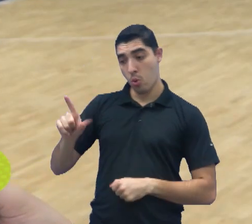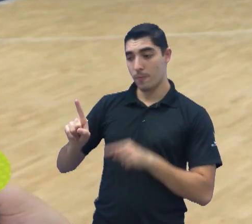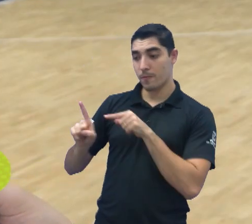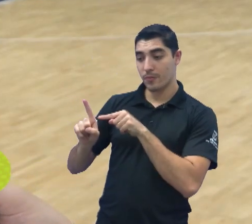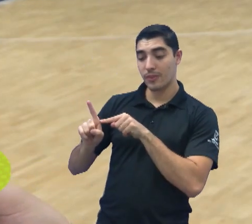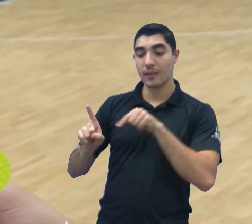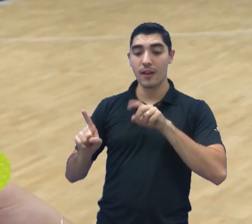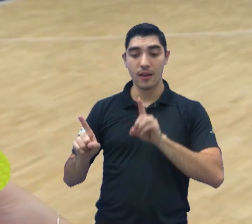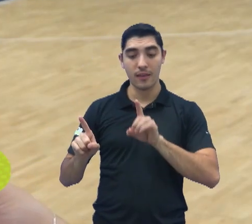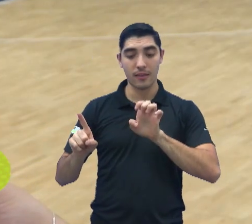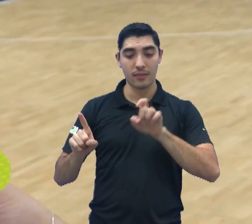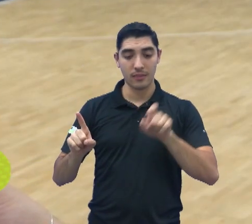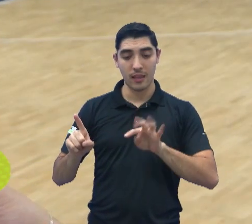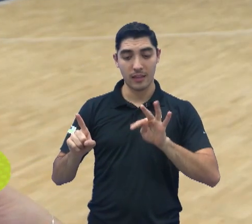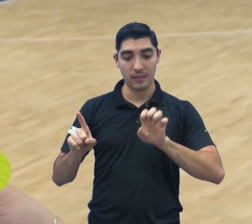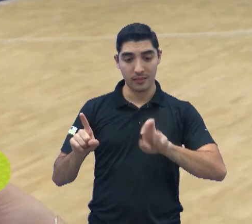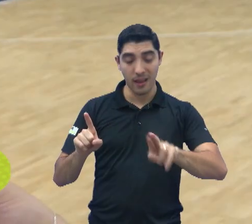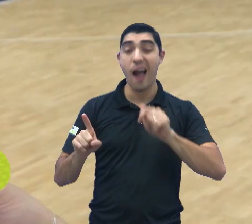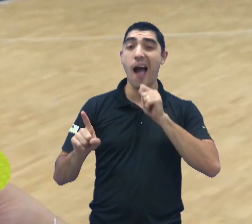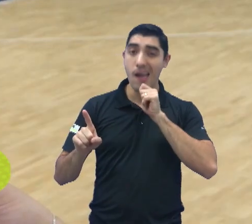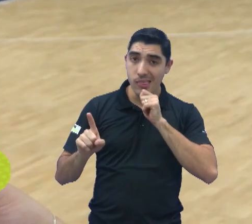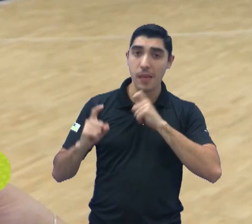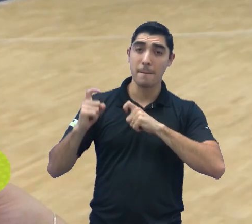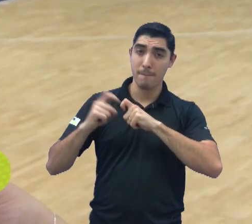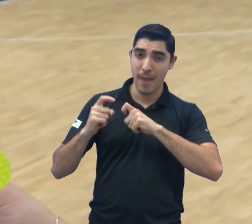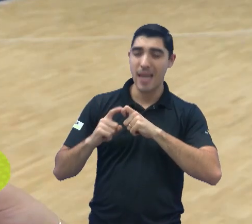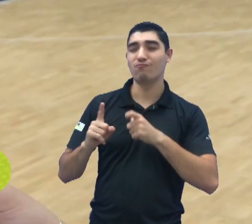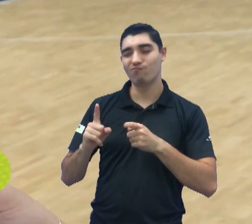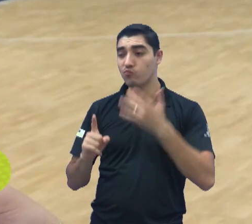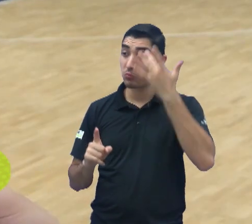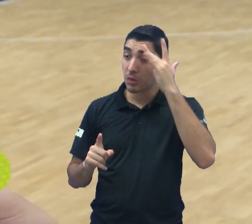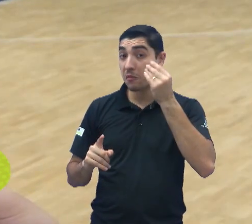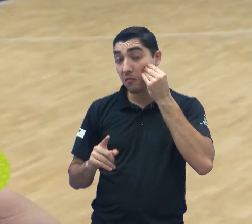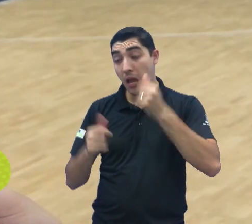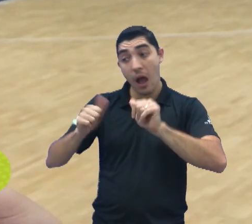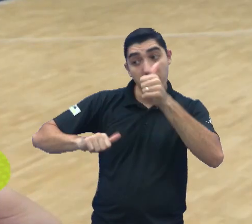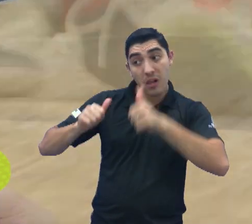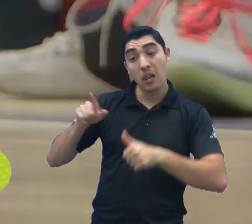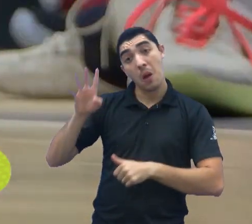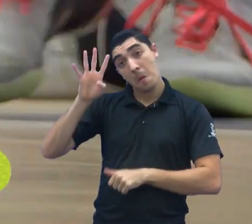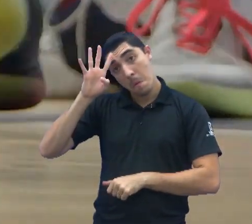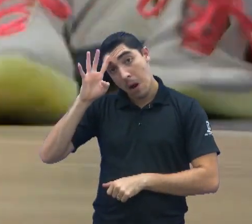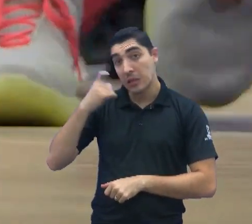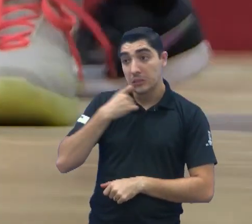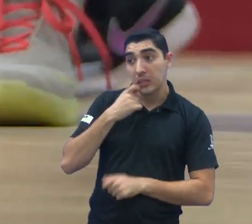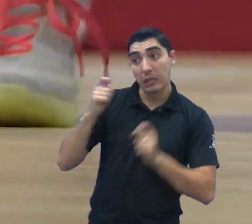algumas avaliações aí para ver se ele vai ter condições de jogar na quarta e na sexta aqui em São José.